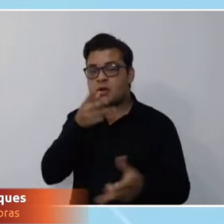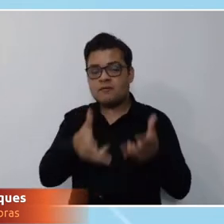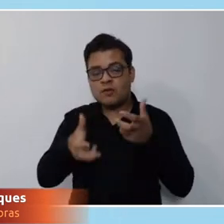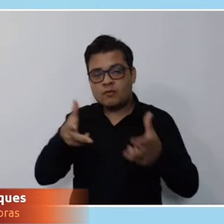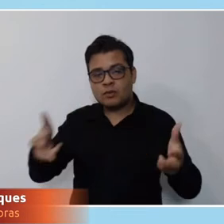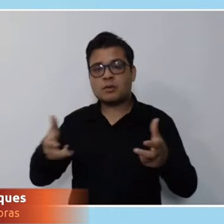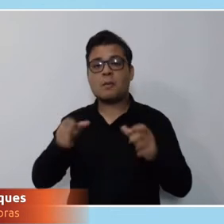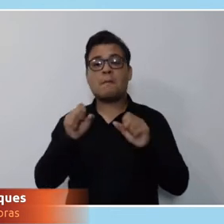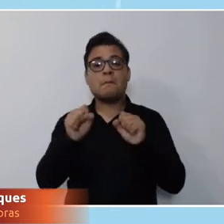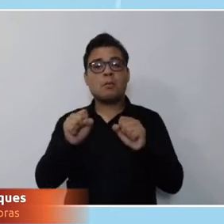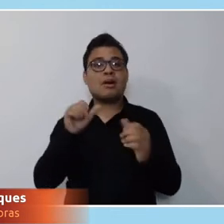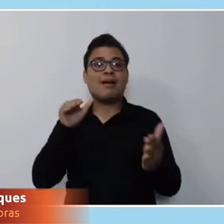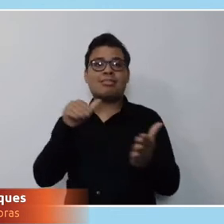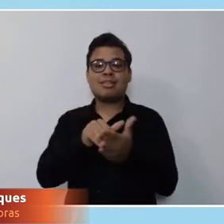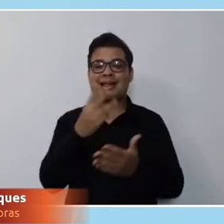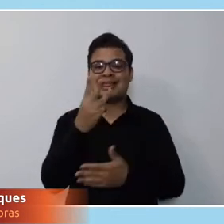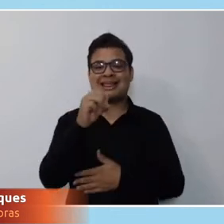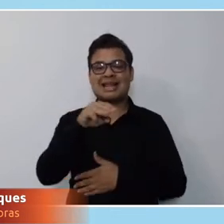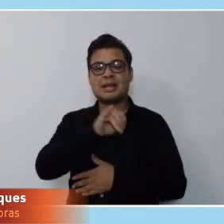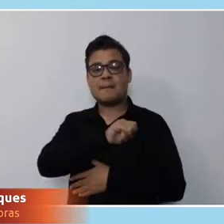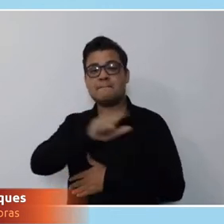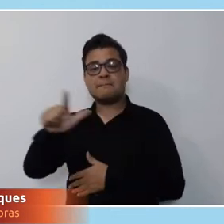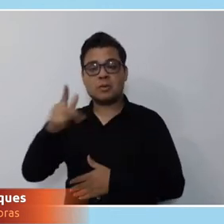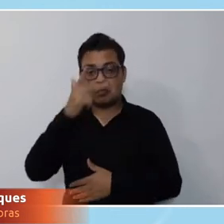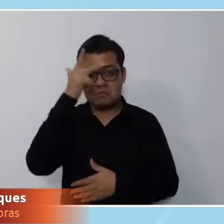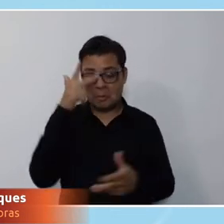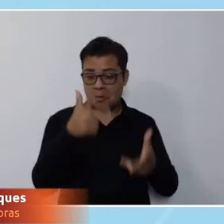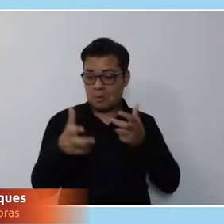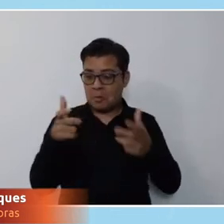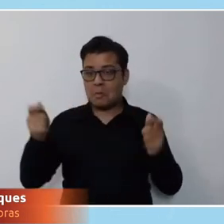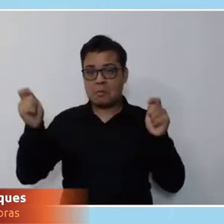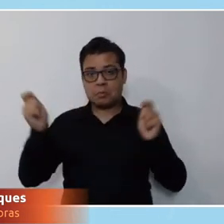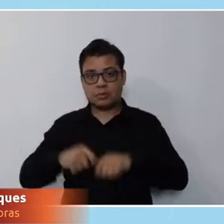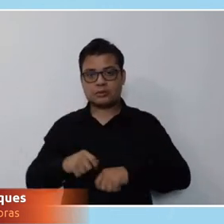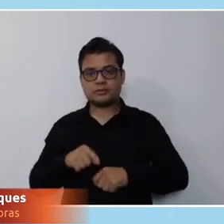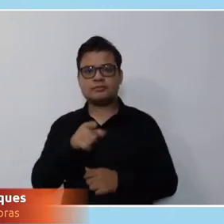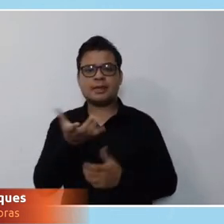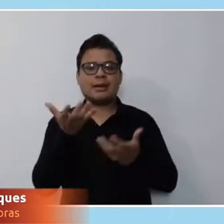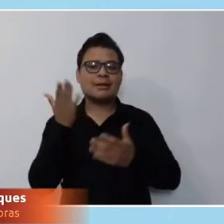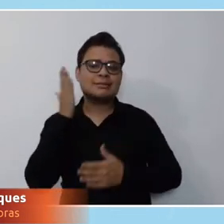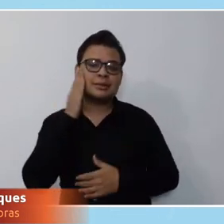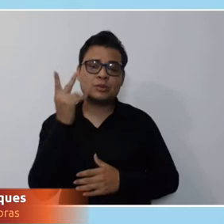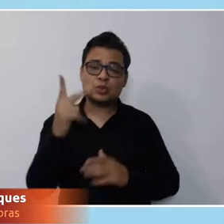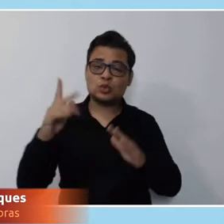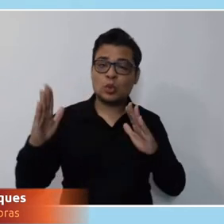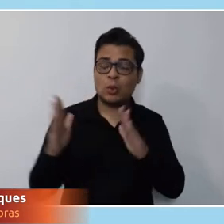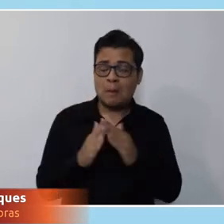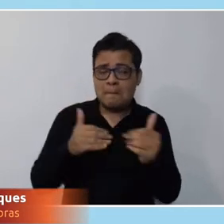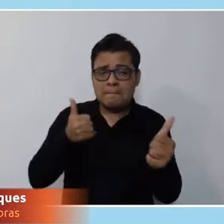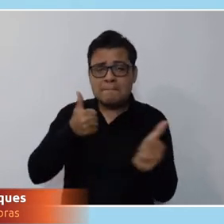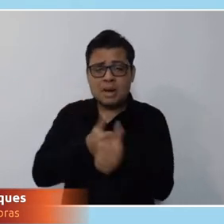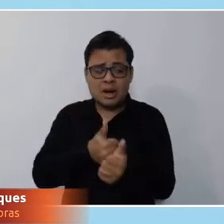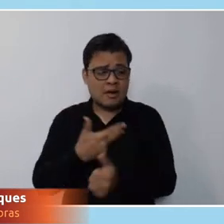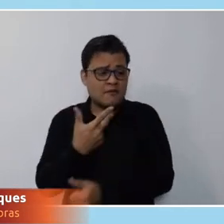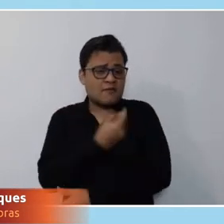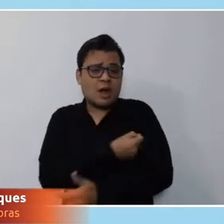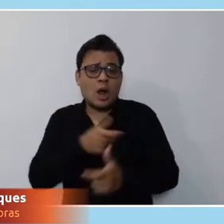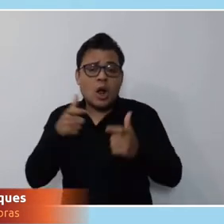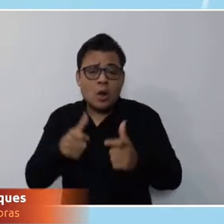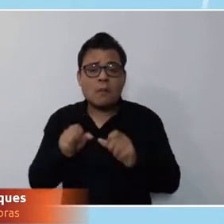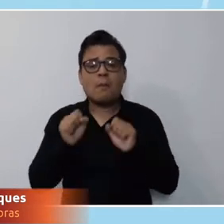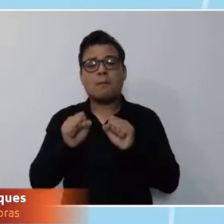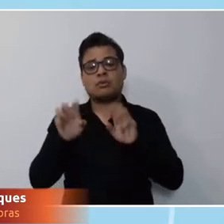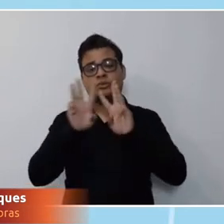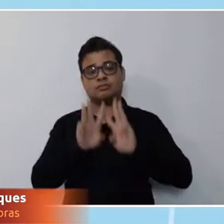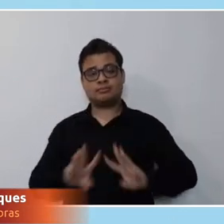mil pessoas. Para saber onde fica o ponto de vacinação mais próximo de você, acesse o site da